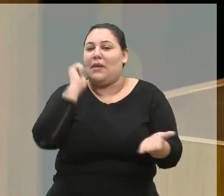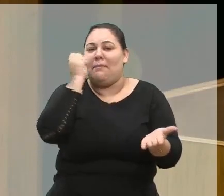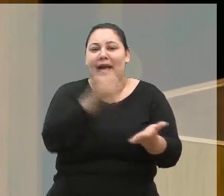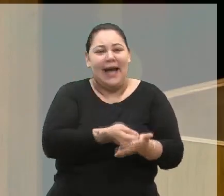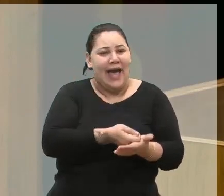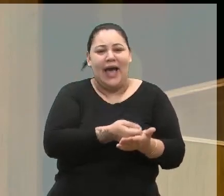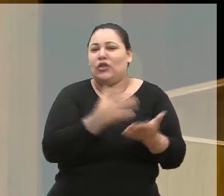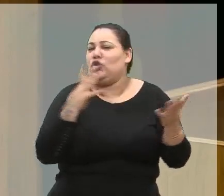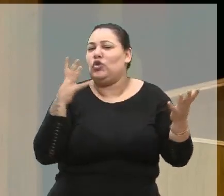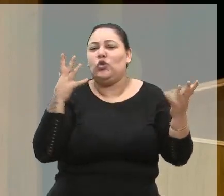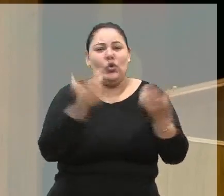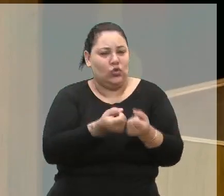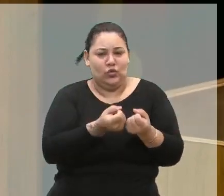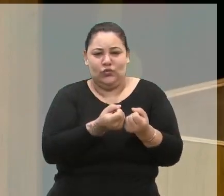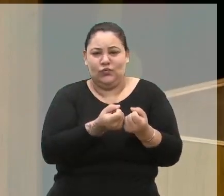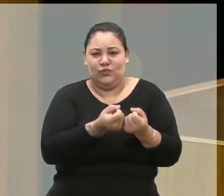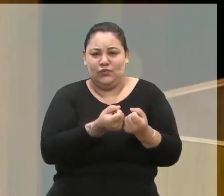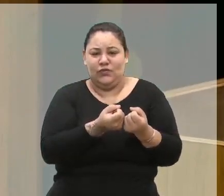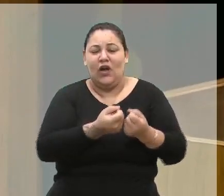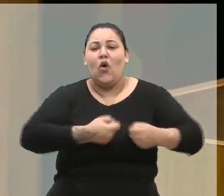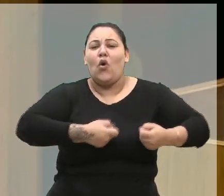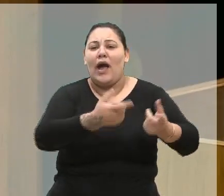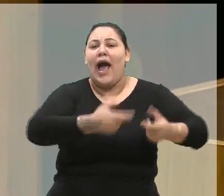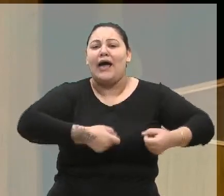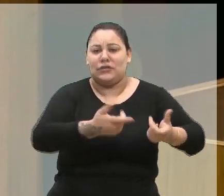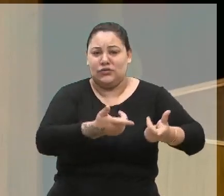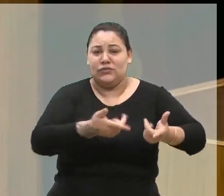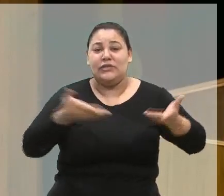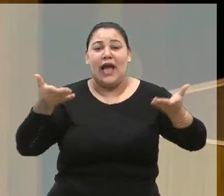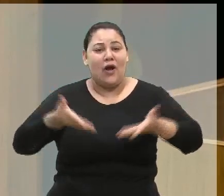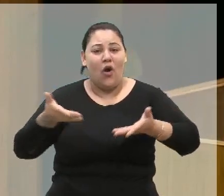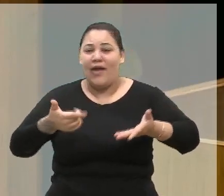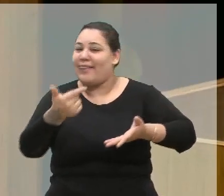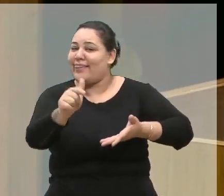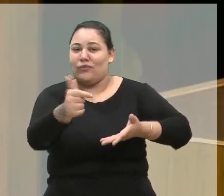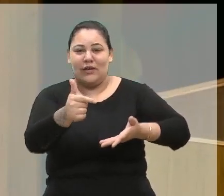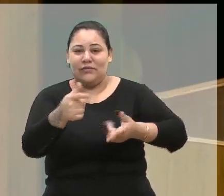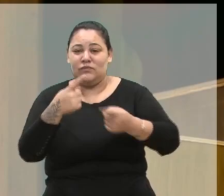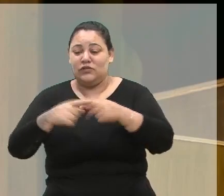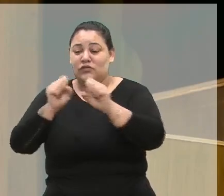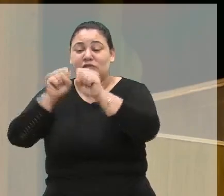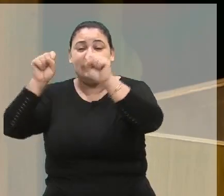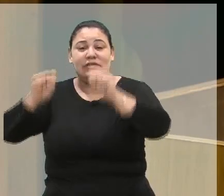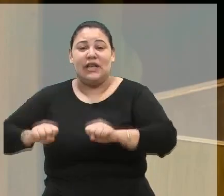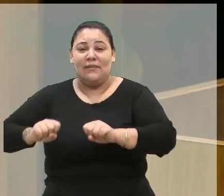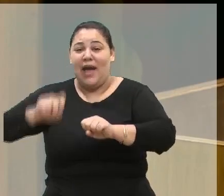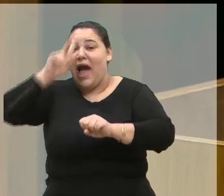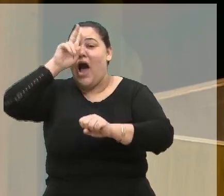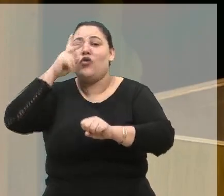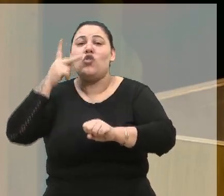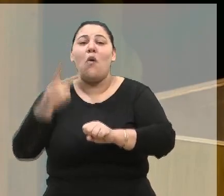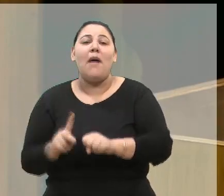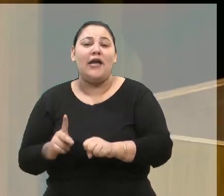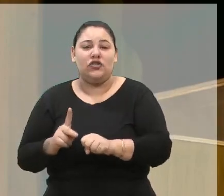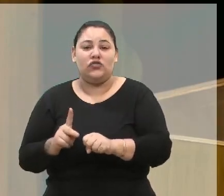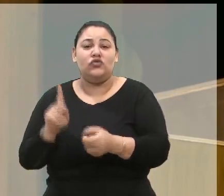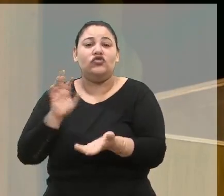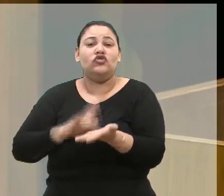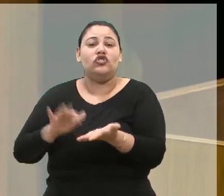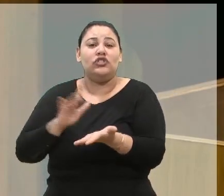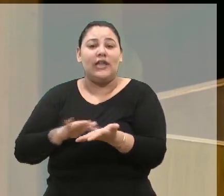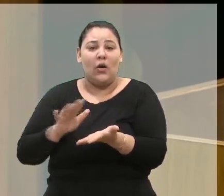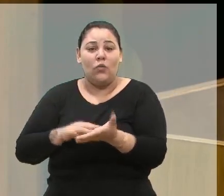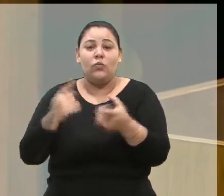a 40%, e ela começa a economizar esses 40% através da implementação do sistema Free